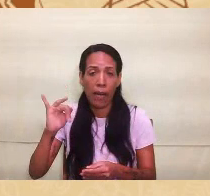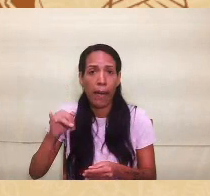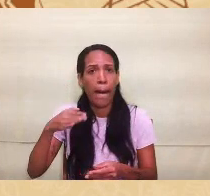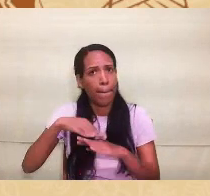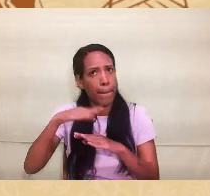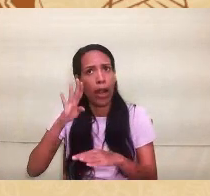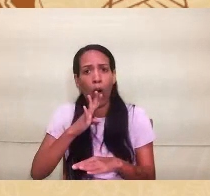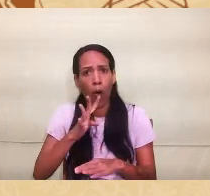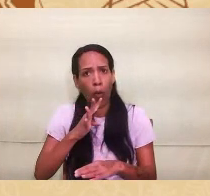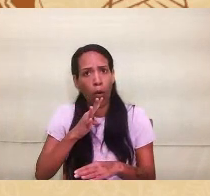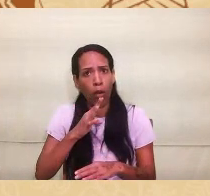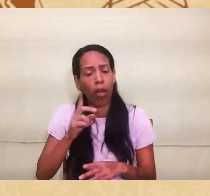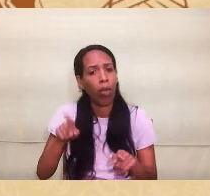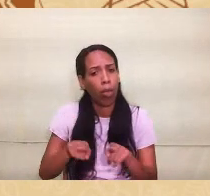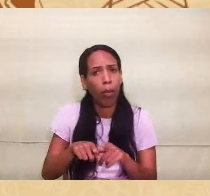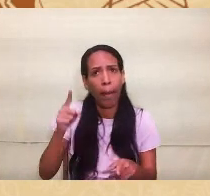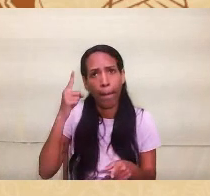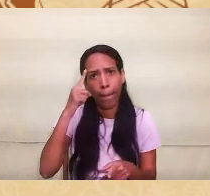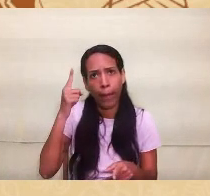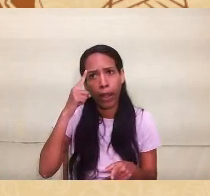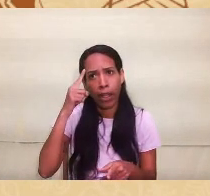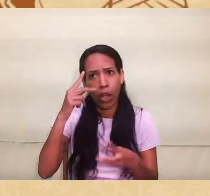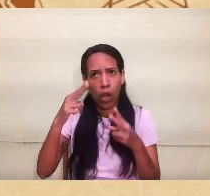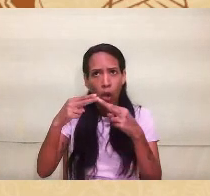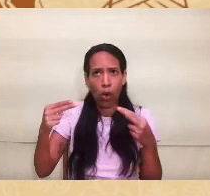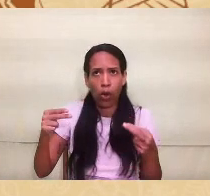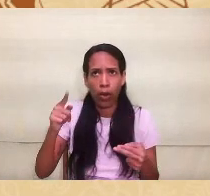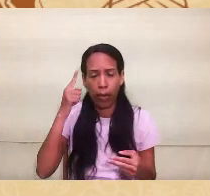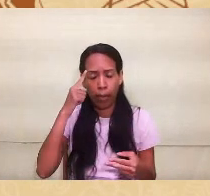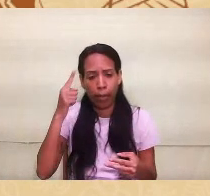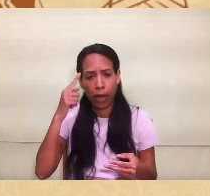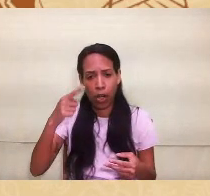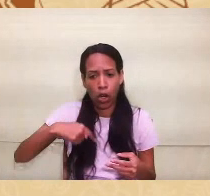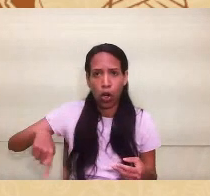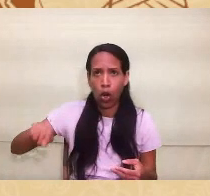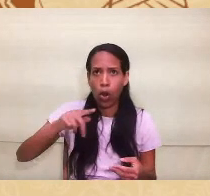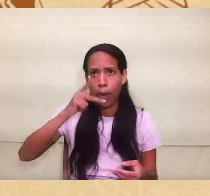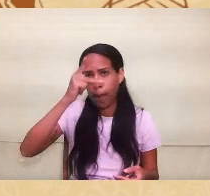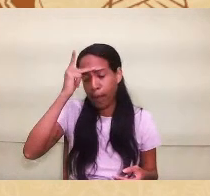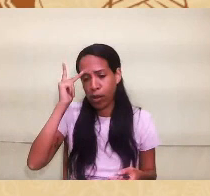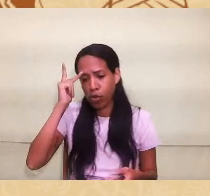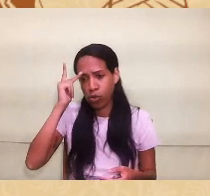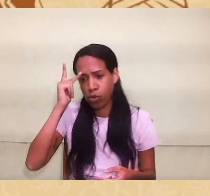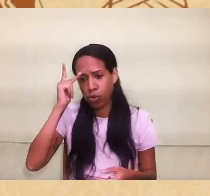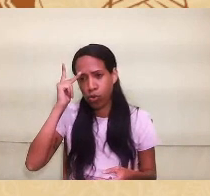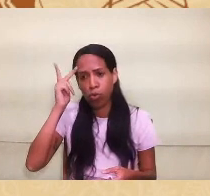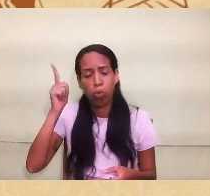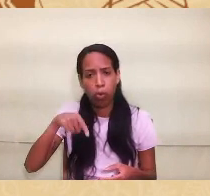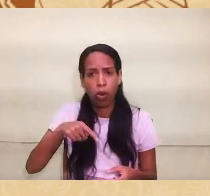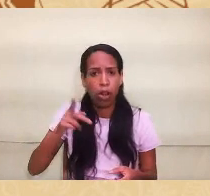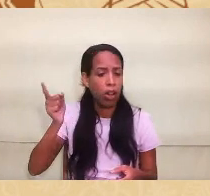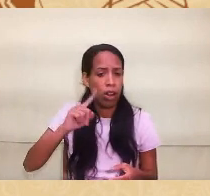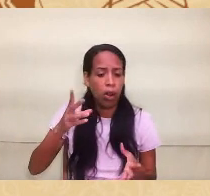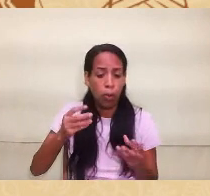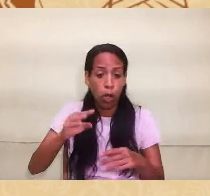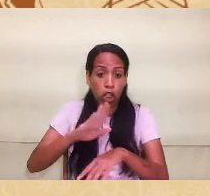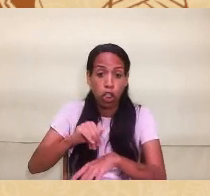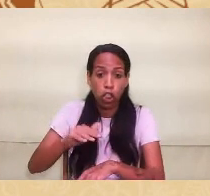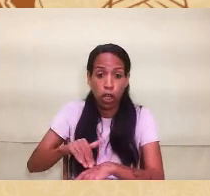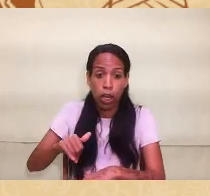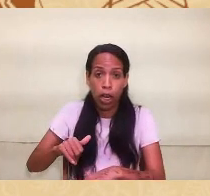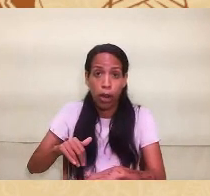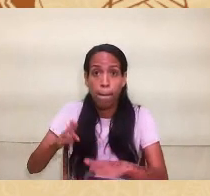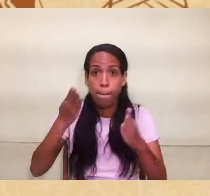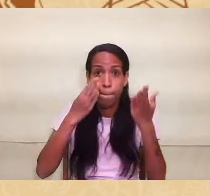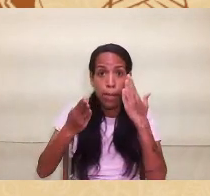permite pensar coisas que eu quero pensar sobre o meu povo, né? Olha que interessante. Nunca fui tanto chamado pela psicologia